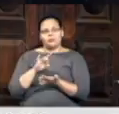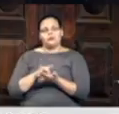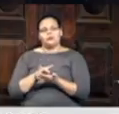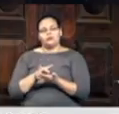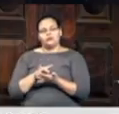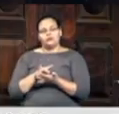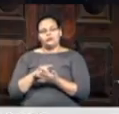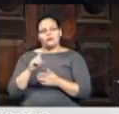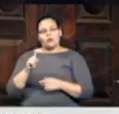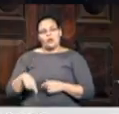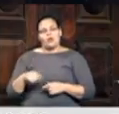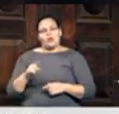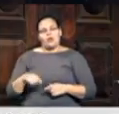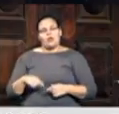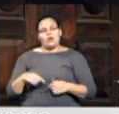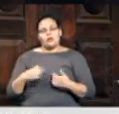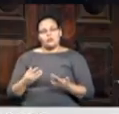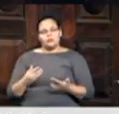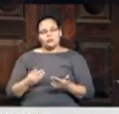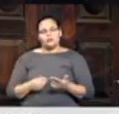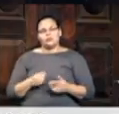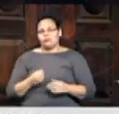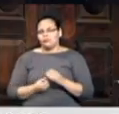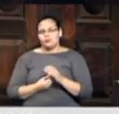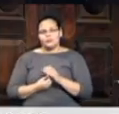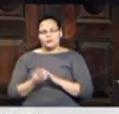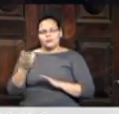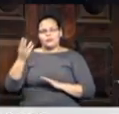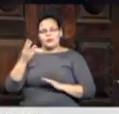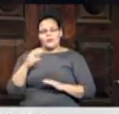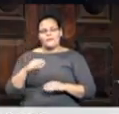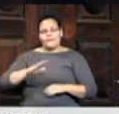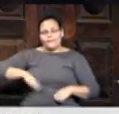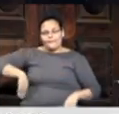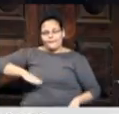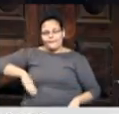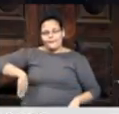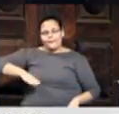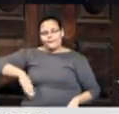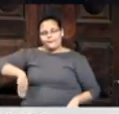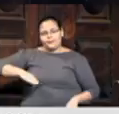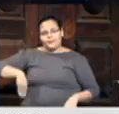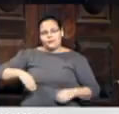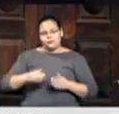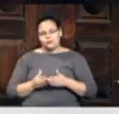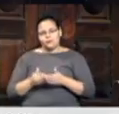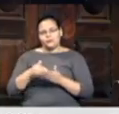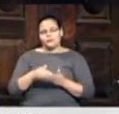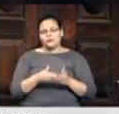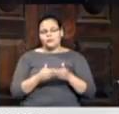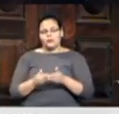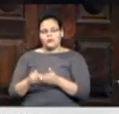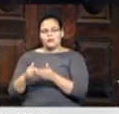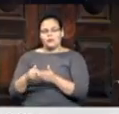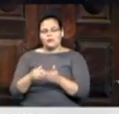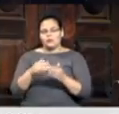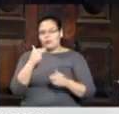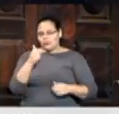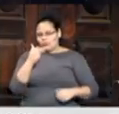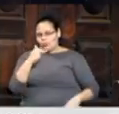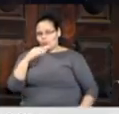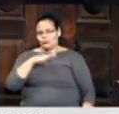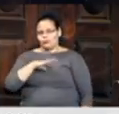consoantes, é a que me chega em ondas incessantes, a praia deste poema aventureiro. É a língua